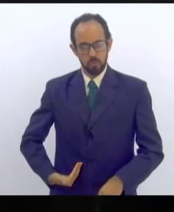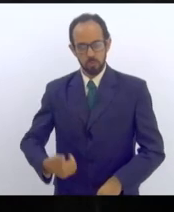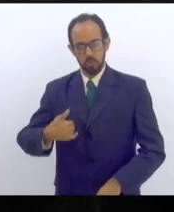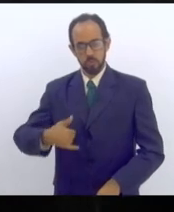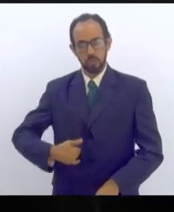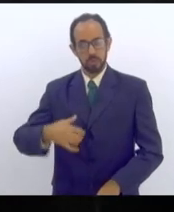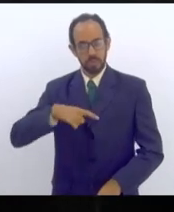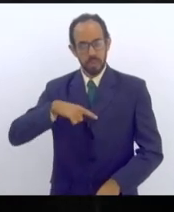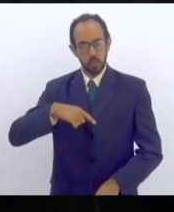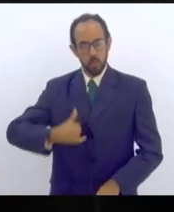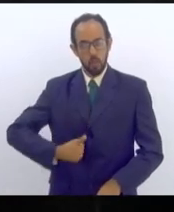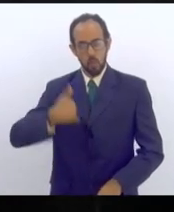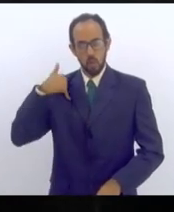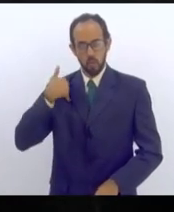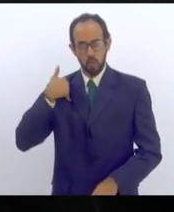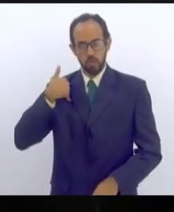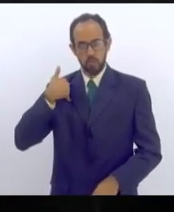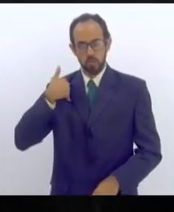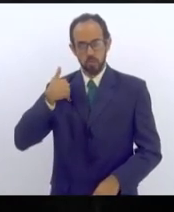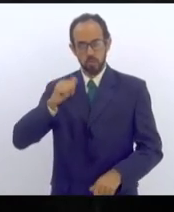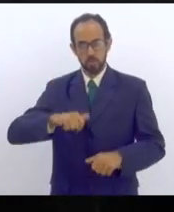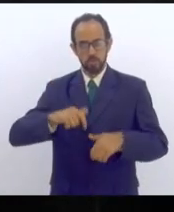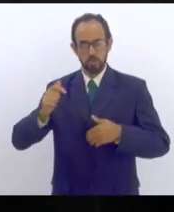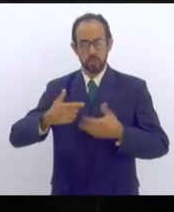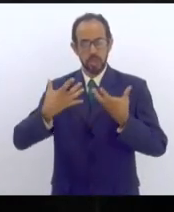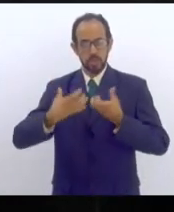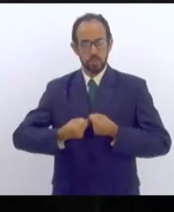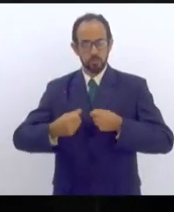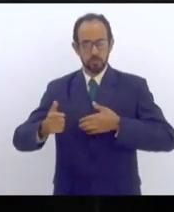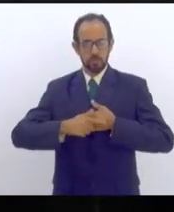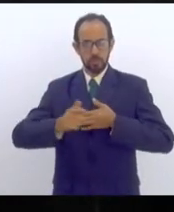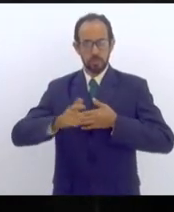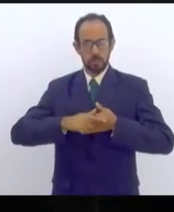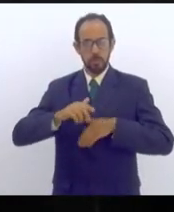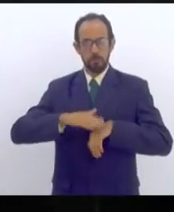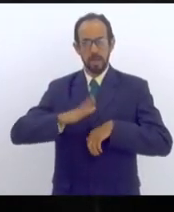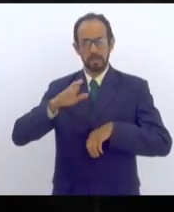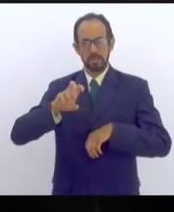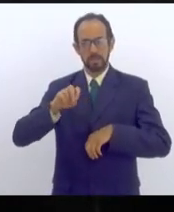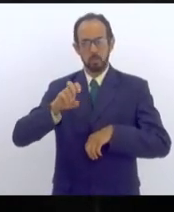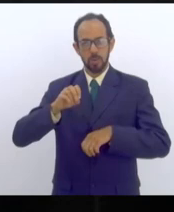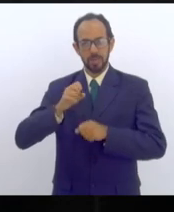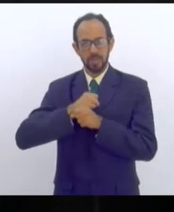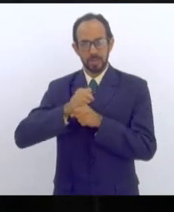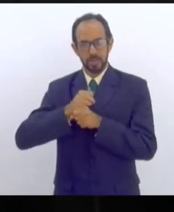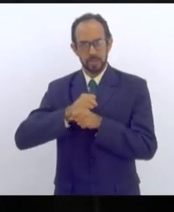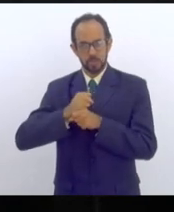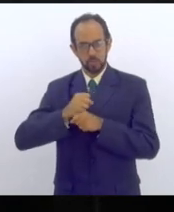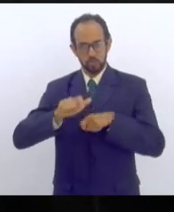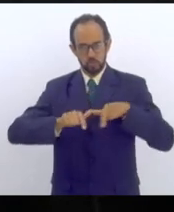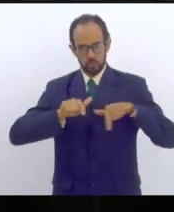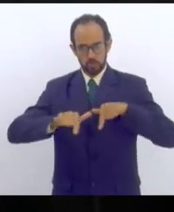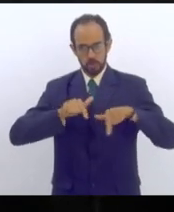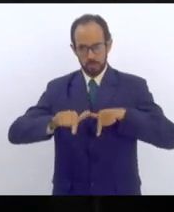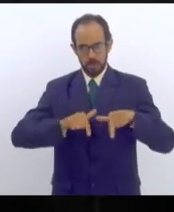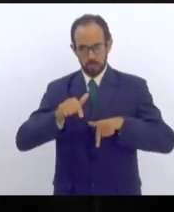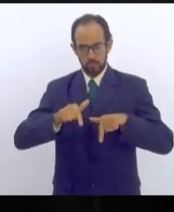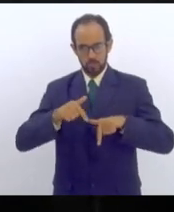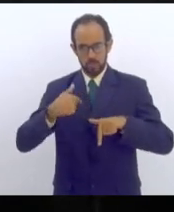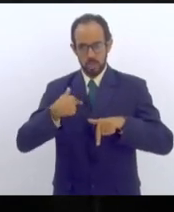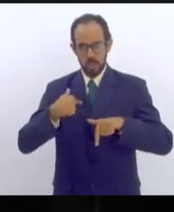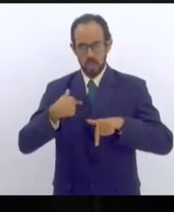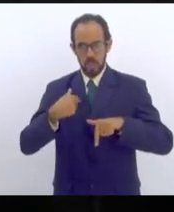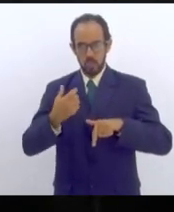exercitar, dentro do poder público, mais de 50 anos de atividade. Estou filiado